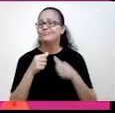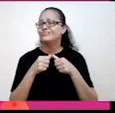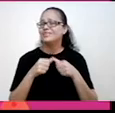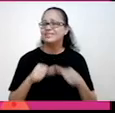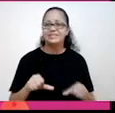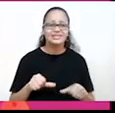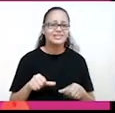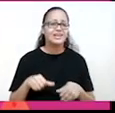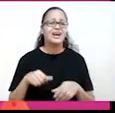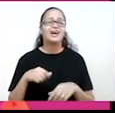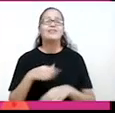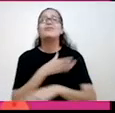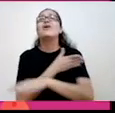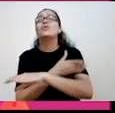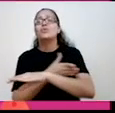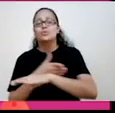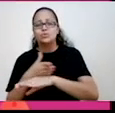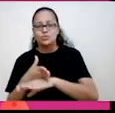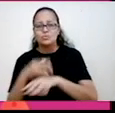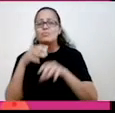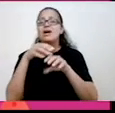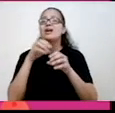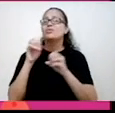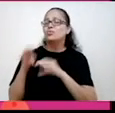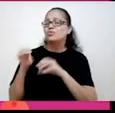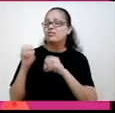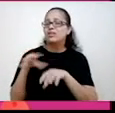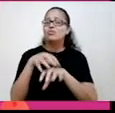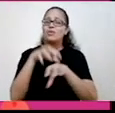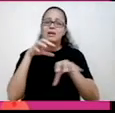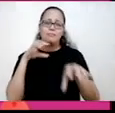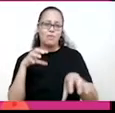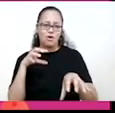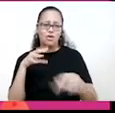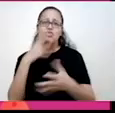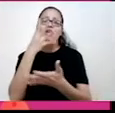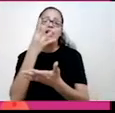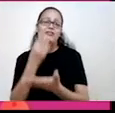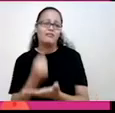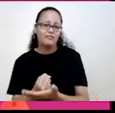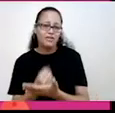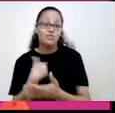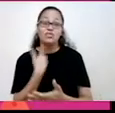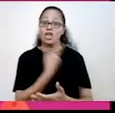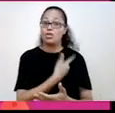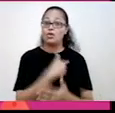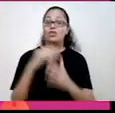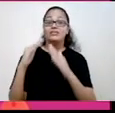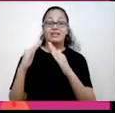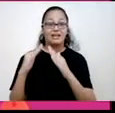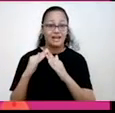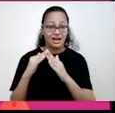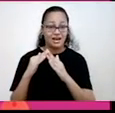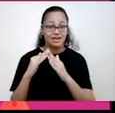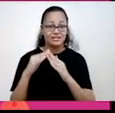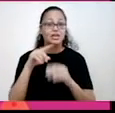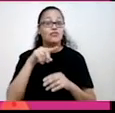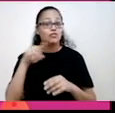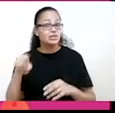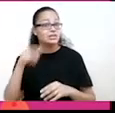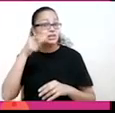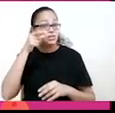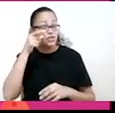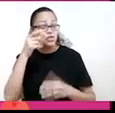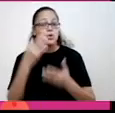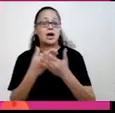ainda acostumados, né, com essa modalidade de ensino remoto, né, gravando as aulas a partir da nossa casa, vocês assistindo as aulas a